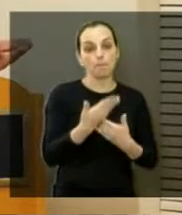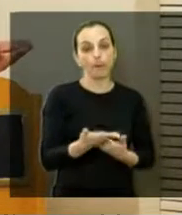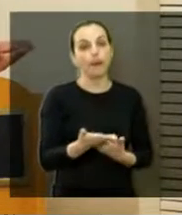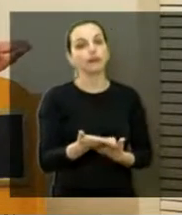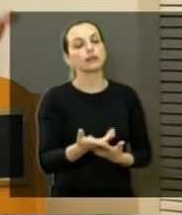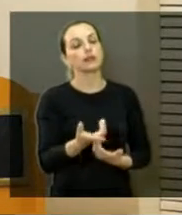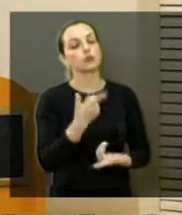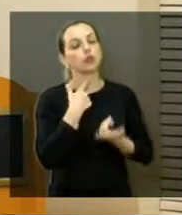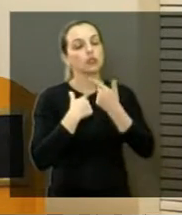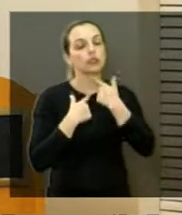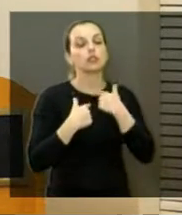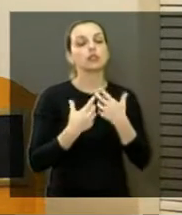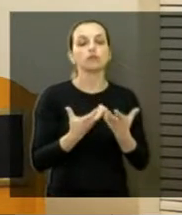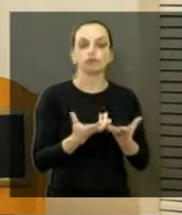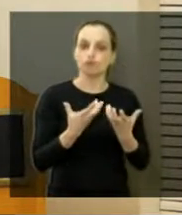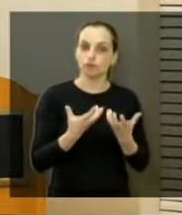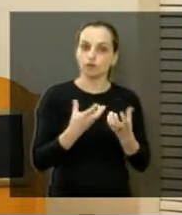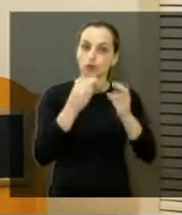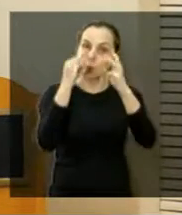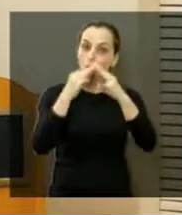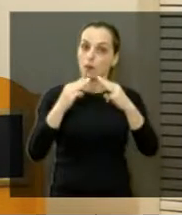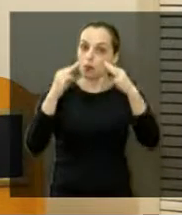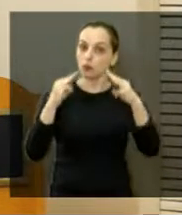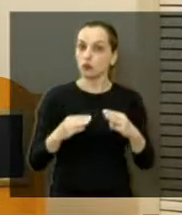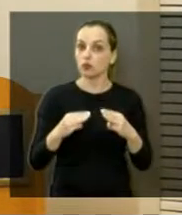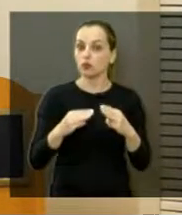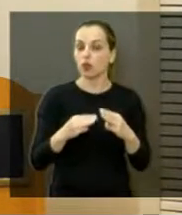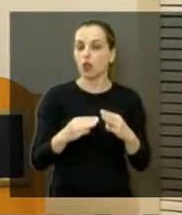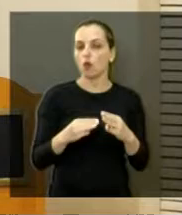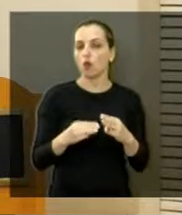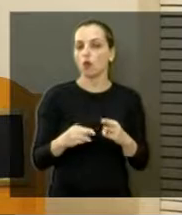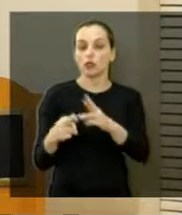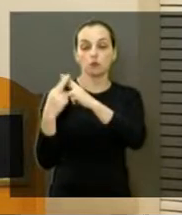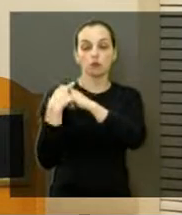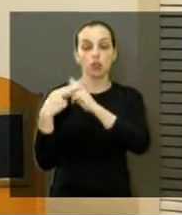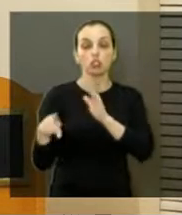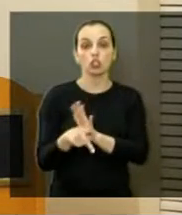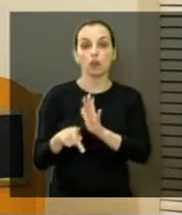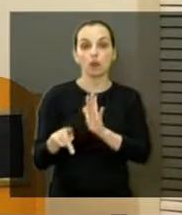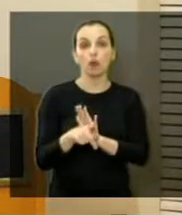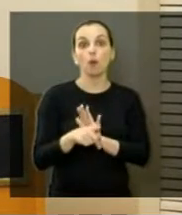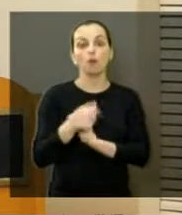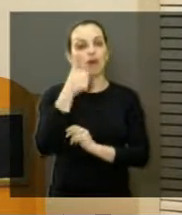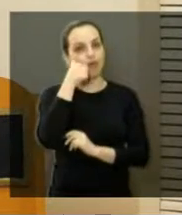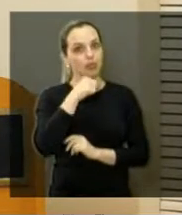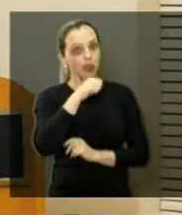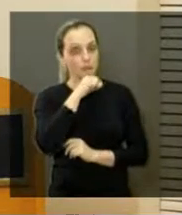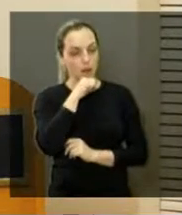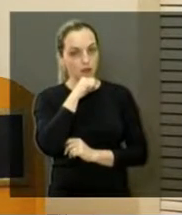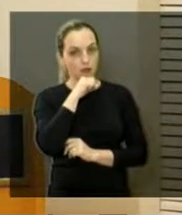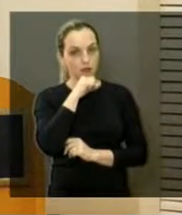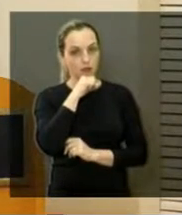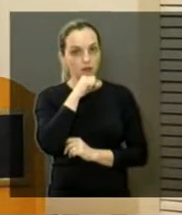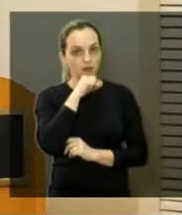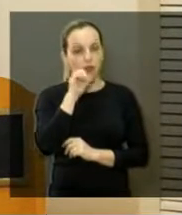seja, o Museu de Artes Modernas está jogando a culpa toda em cima da genitora, entre parênteses, a mãe da